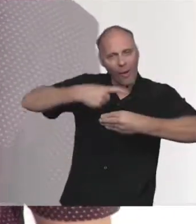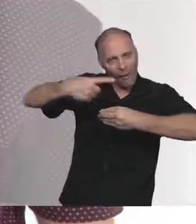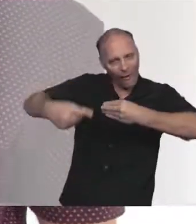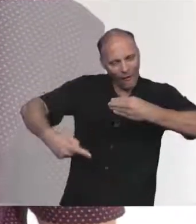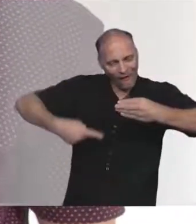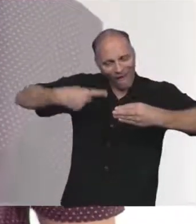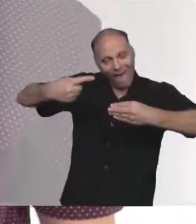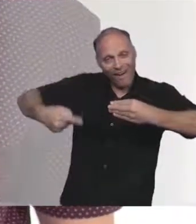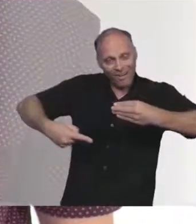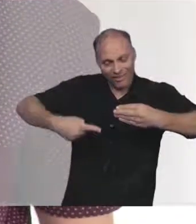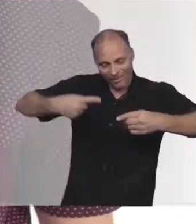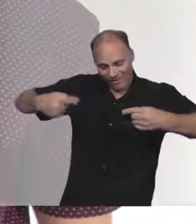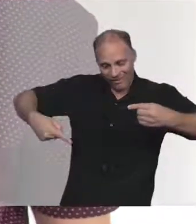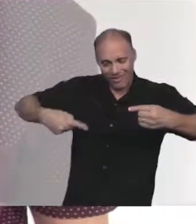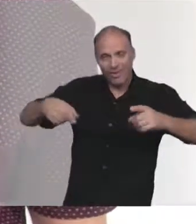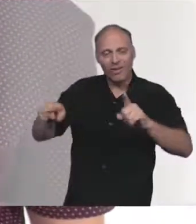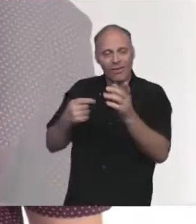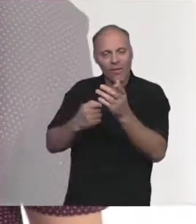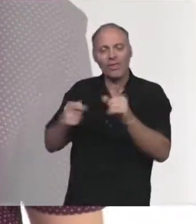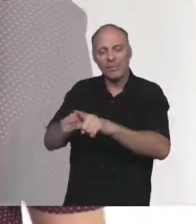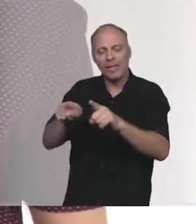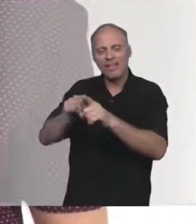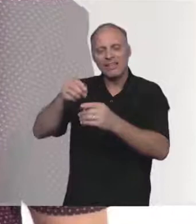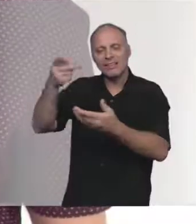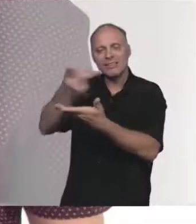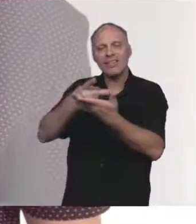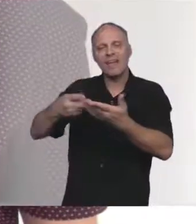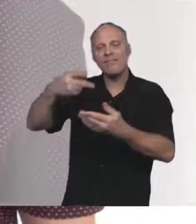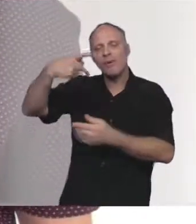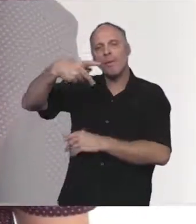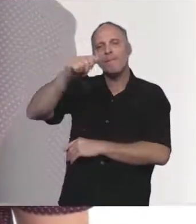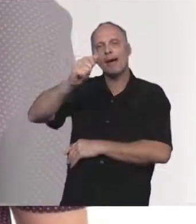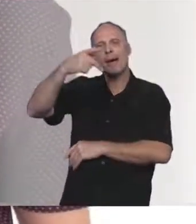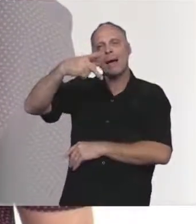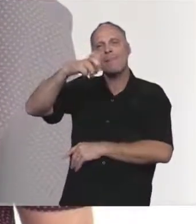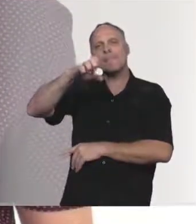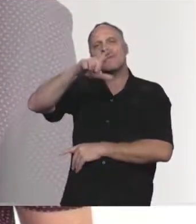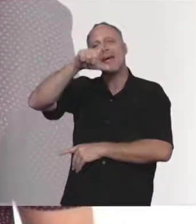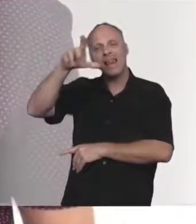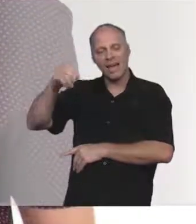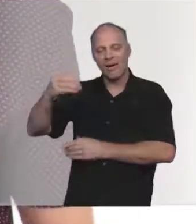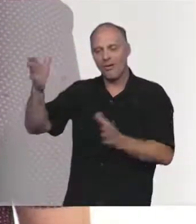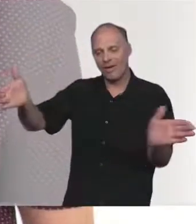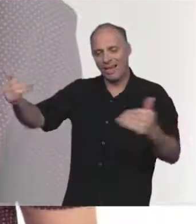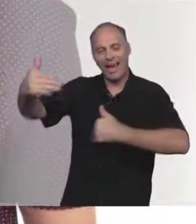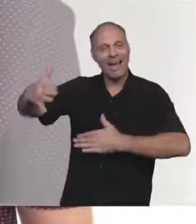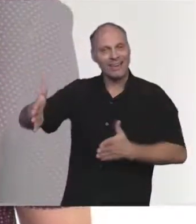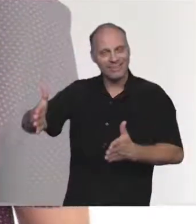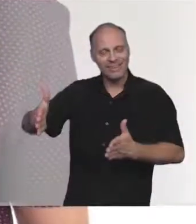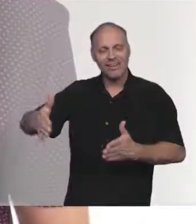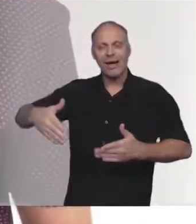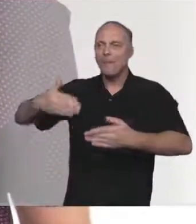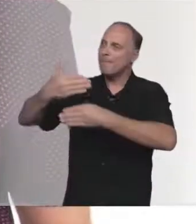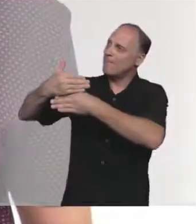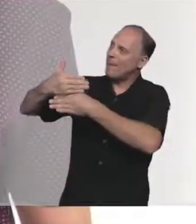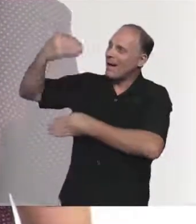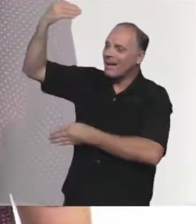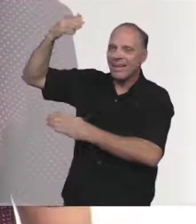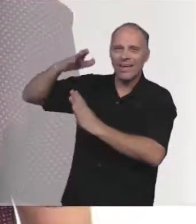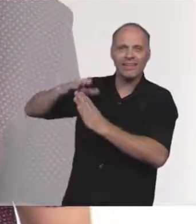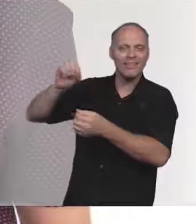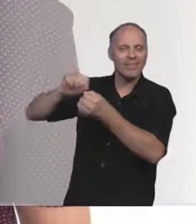mesmo até papelão eu desenhava, e parede.